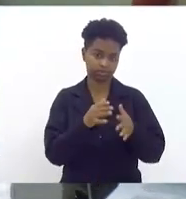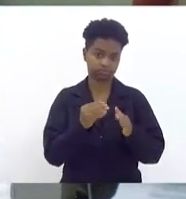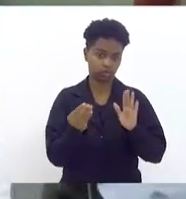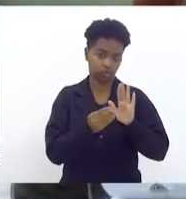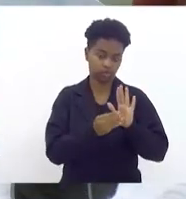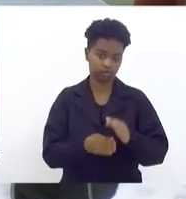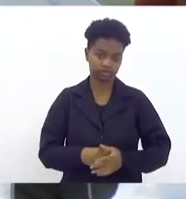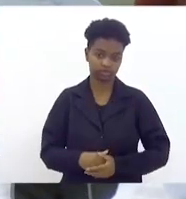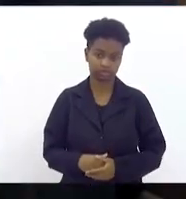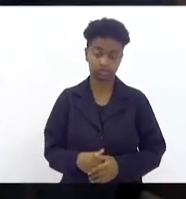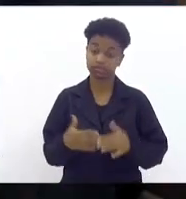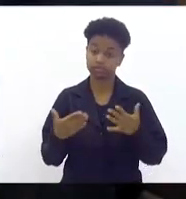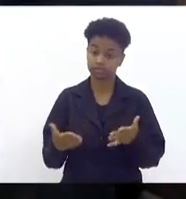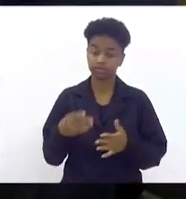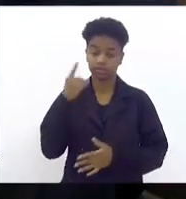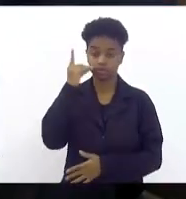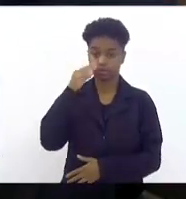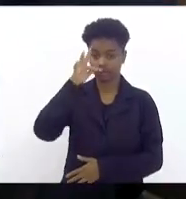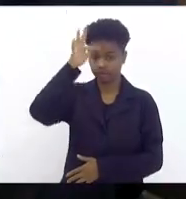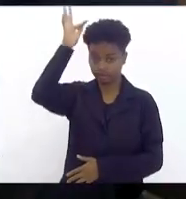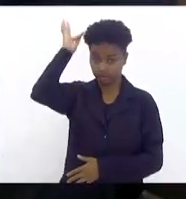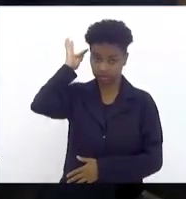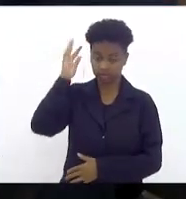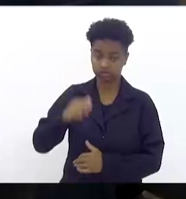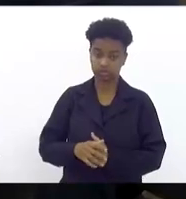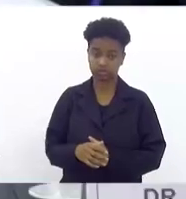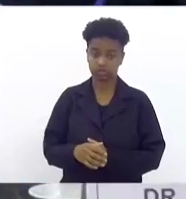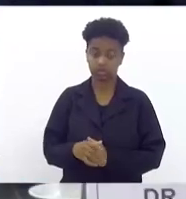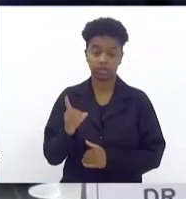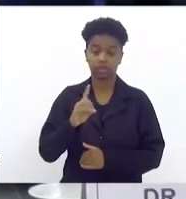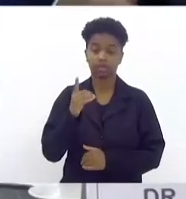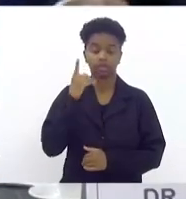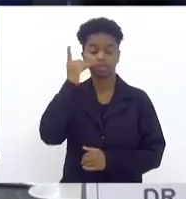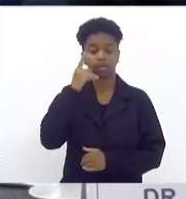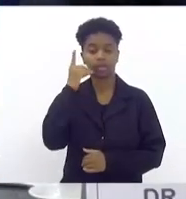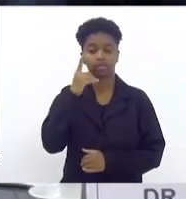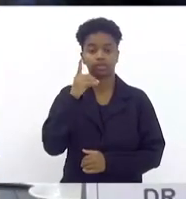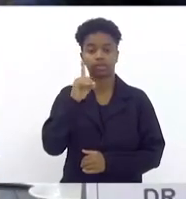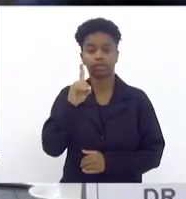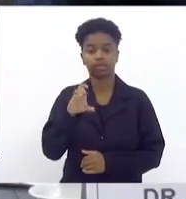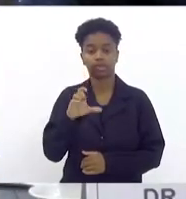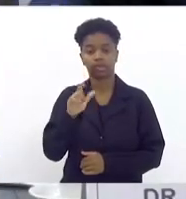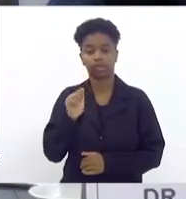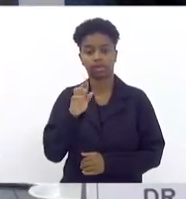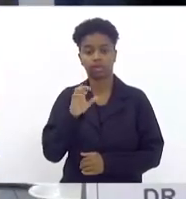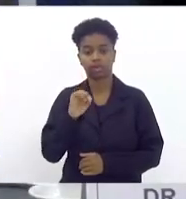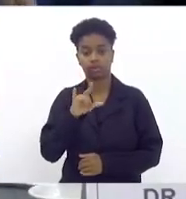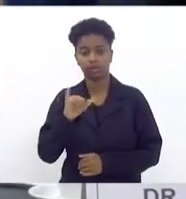Então, deputado Fred Pacheco, deputado Guilherme Delaroli, retificando aqui